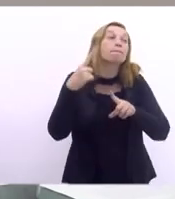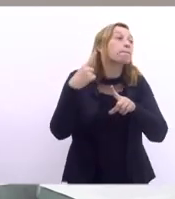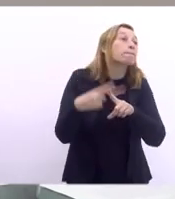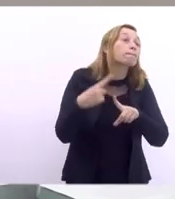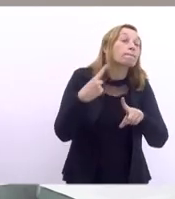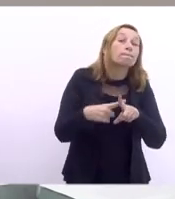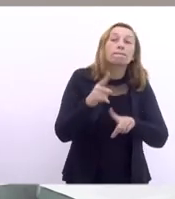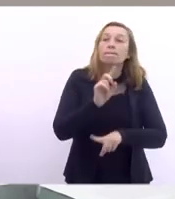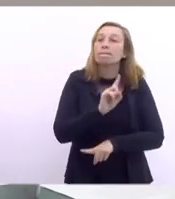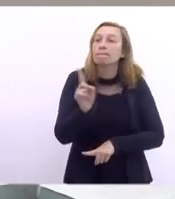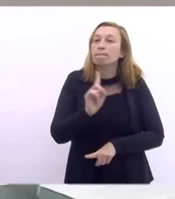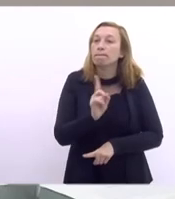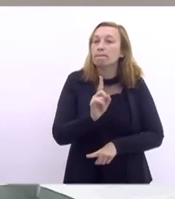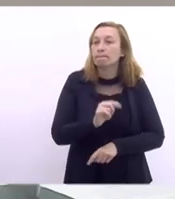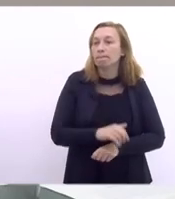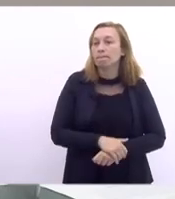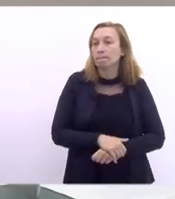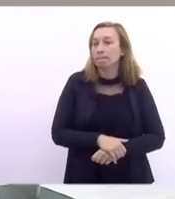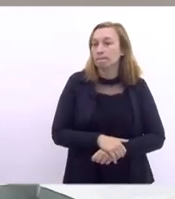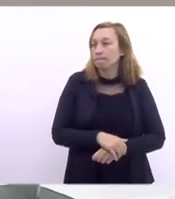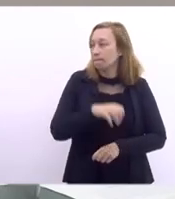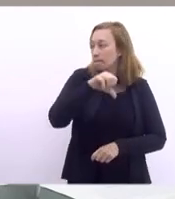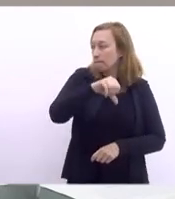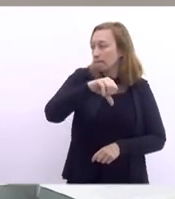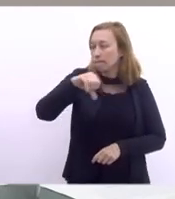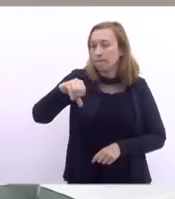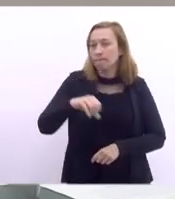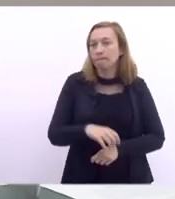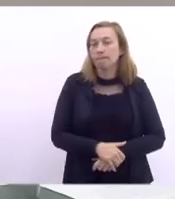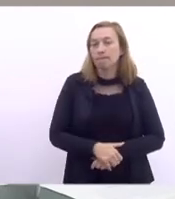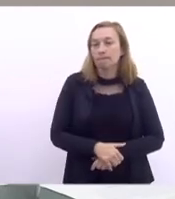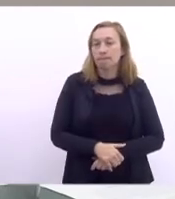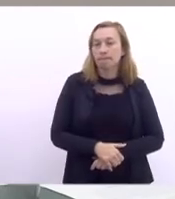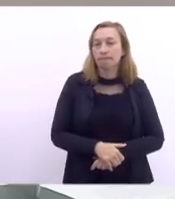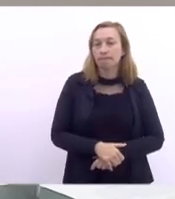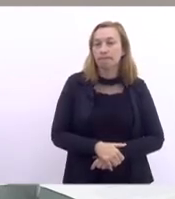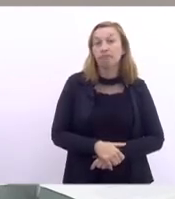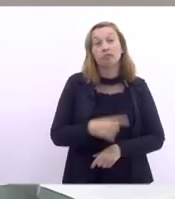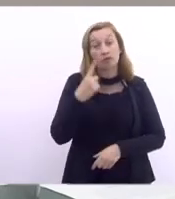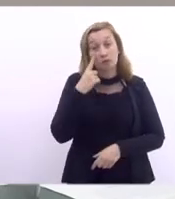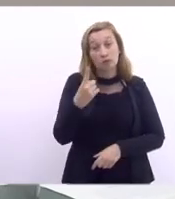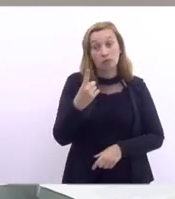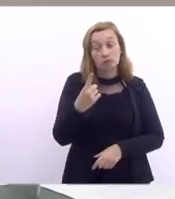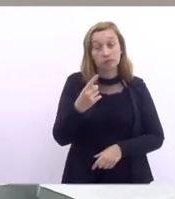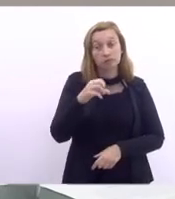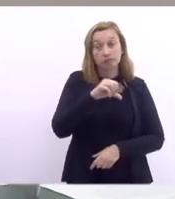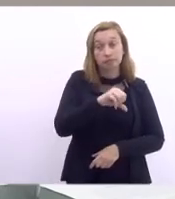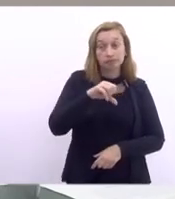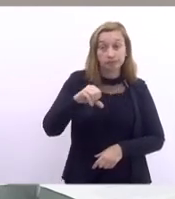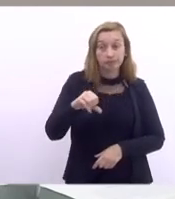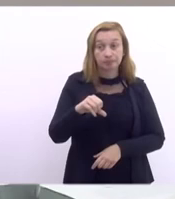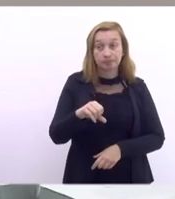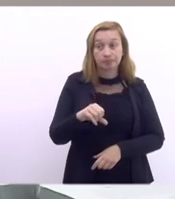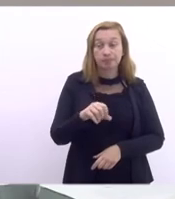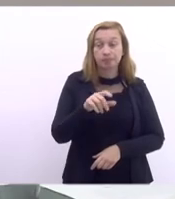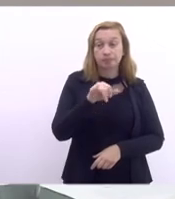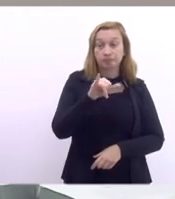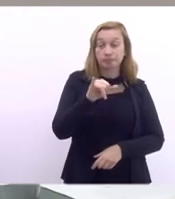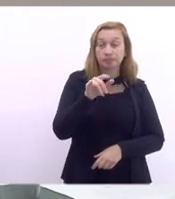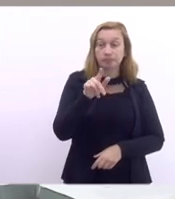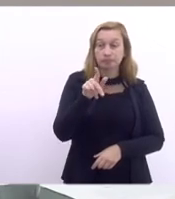que eu sou não pode retroagir a 99 visto que o contrário 99 foi pelo